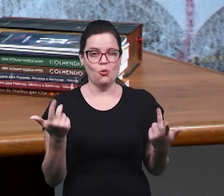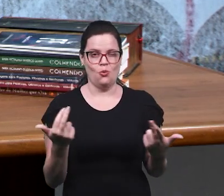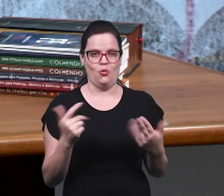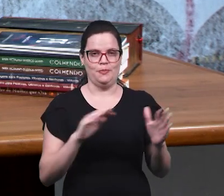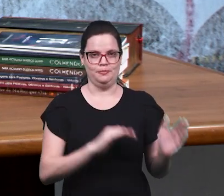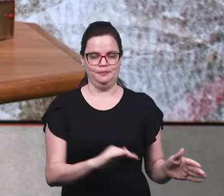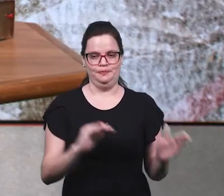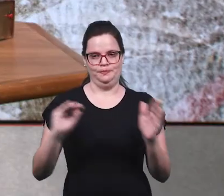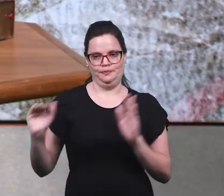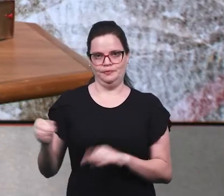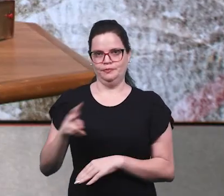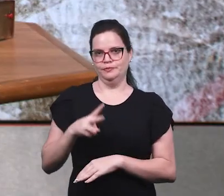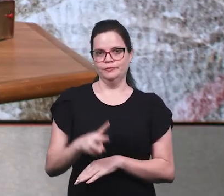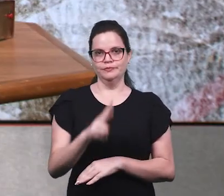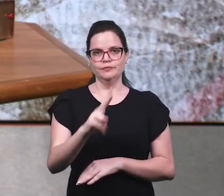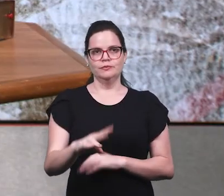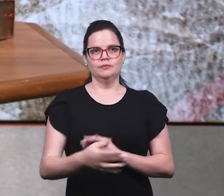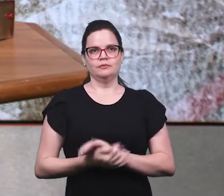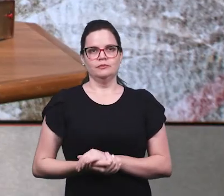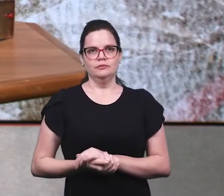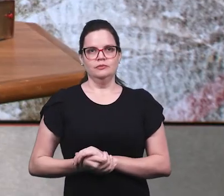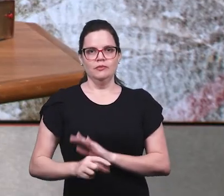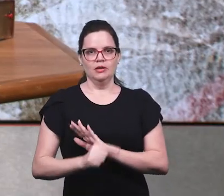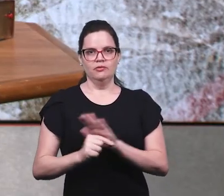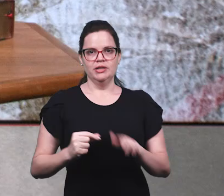dar continuidade ao versículo 31.